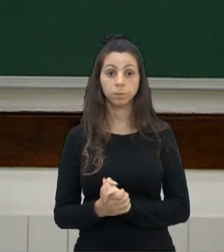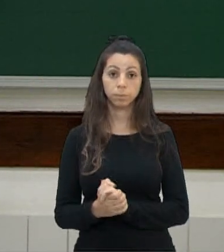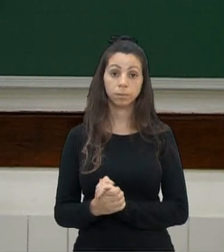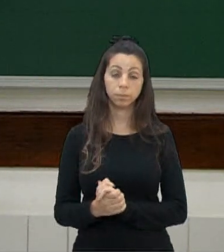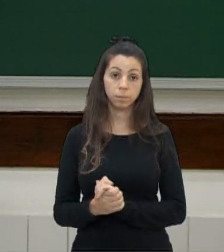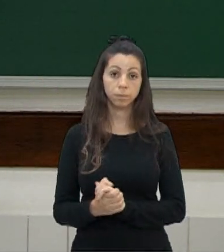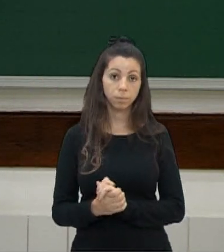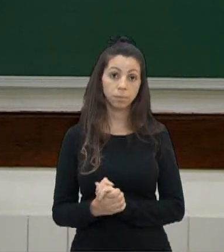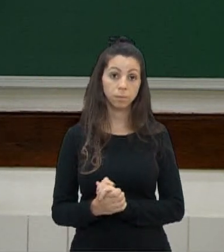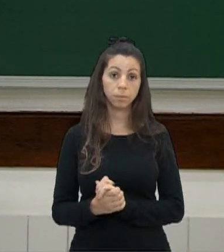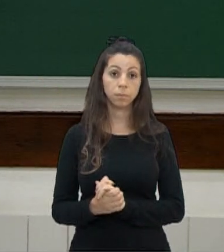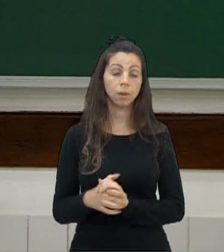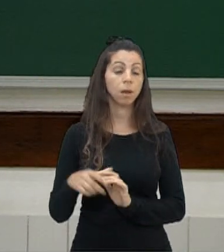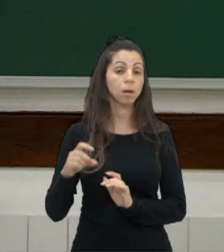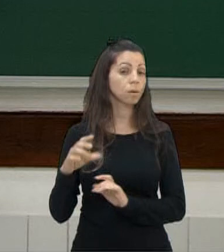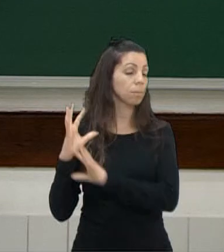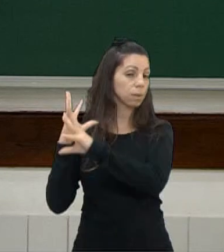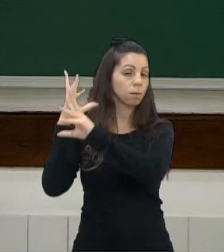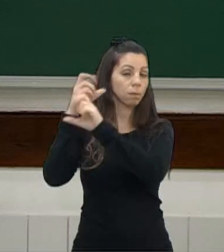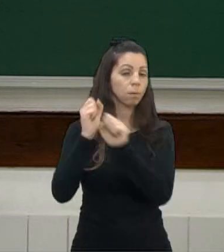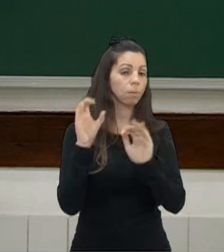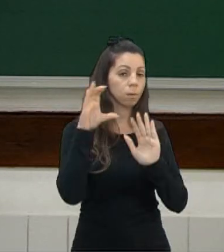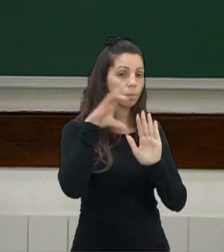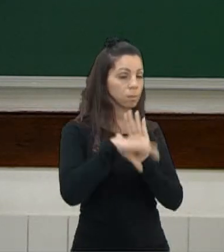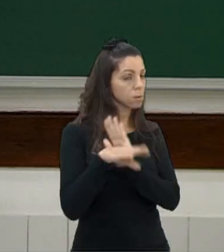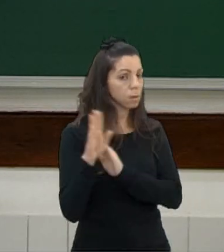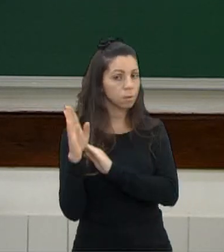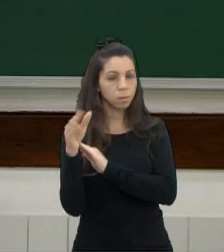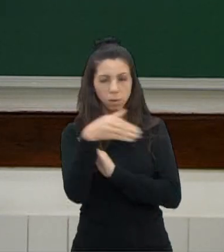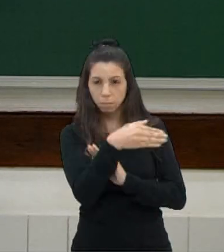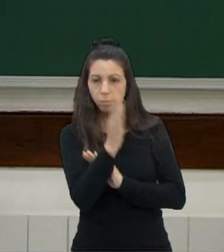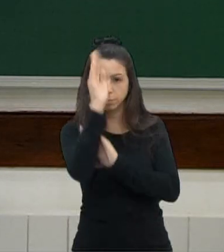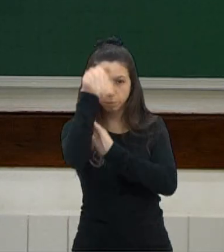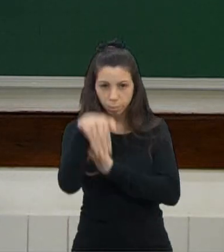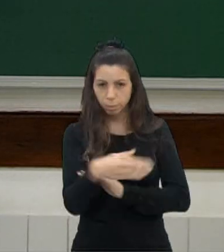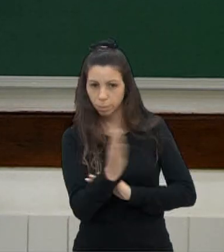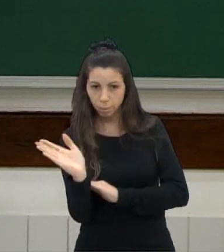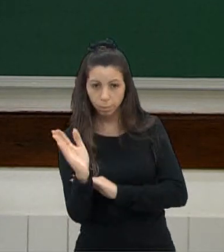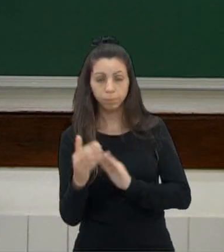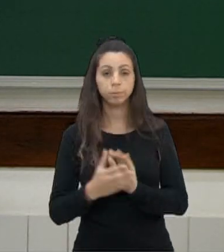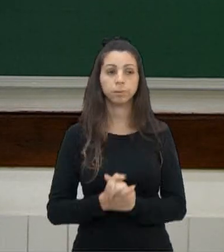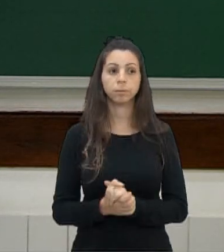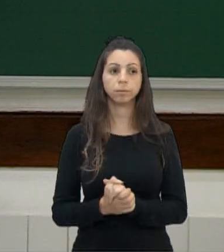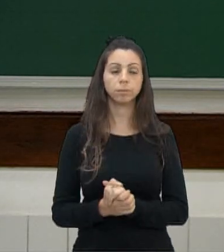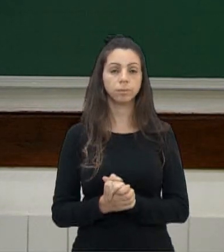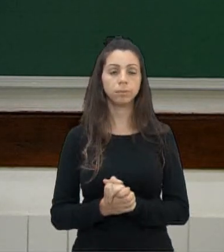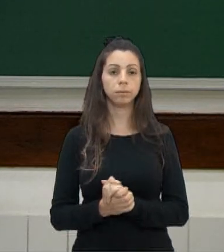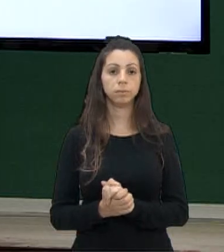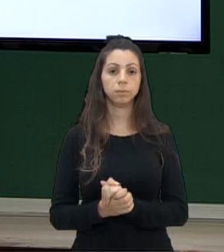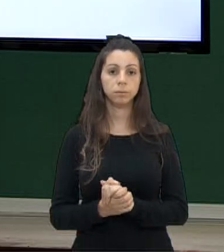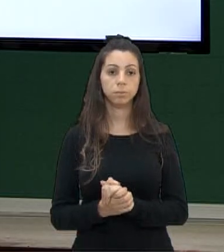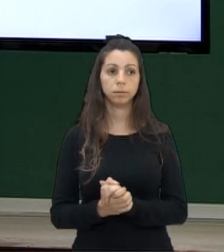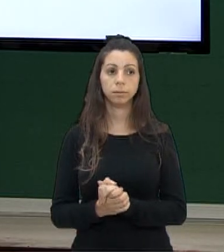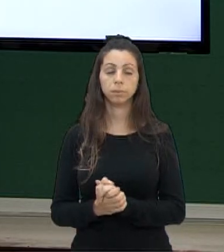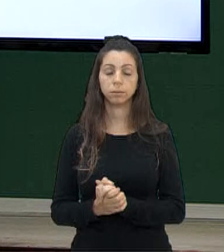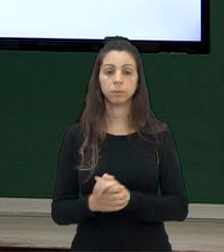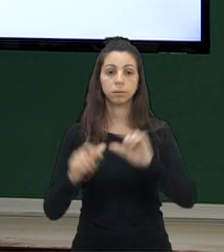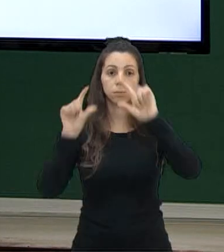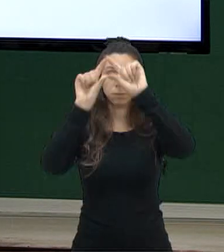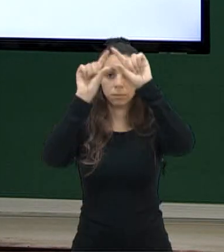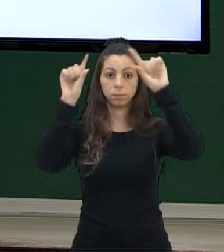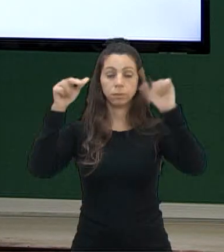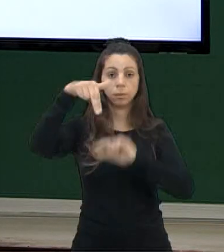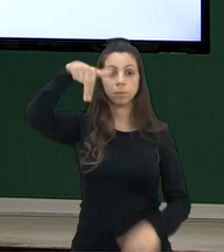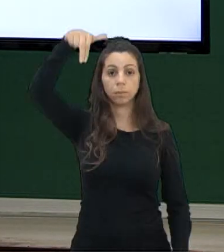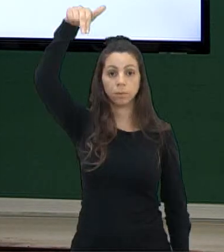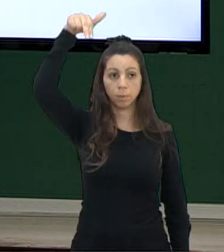oeste. Só para a gente relembrar esse conceito de orientação. Voltando aqui, escudo das Guianas ou Guianas, na porção